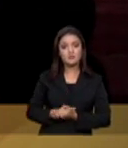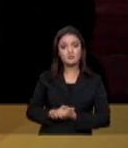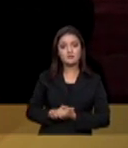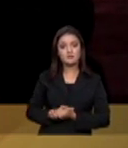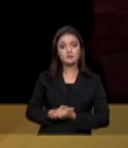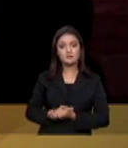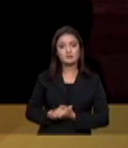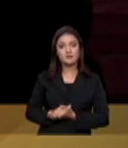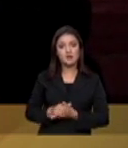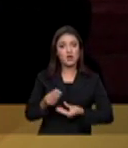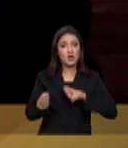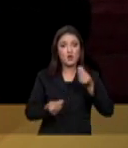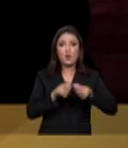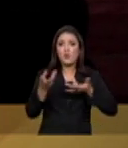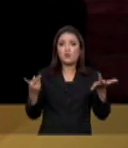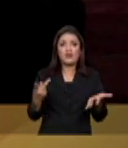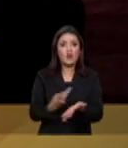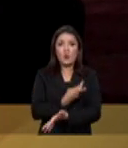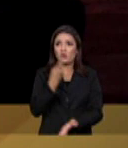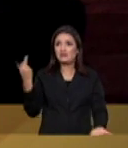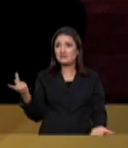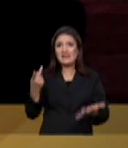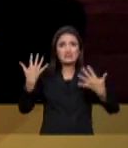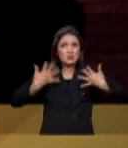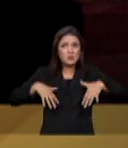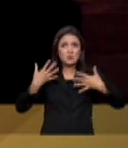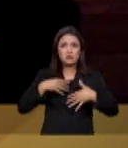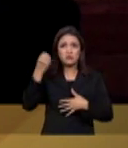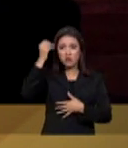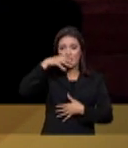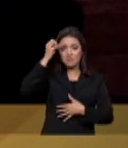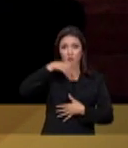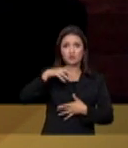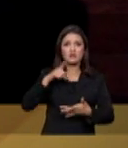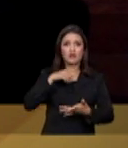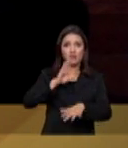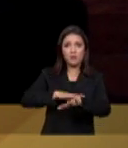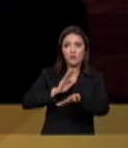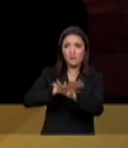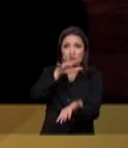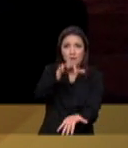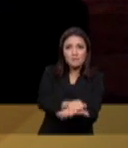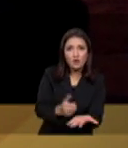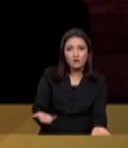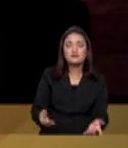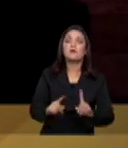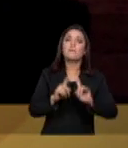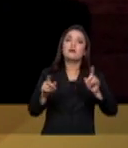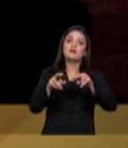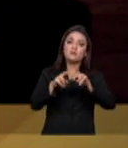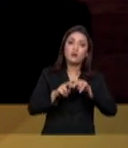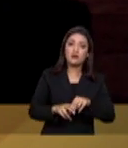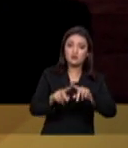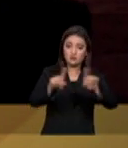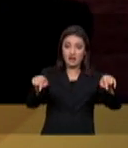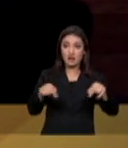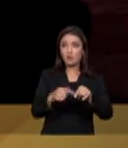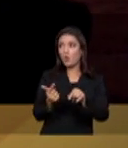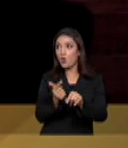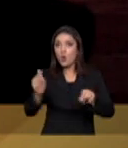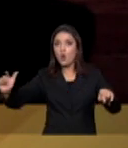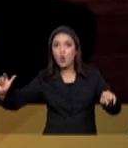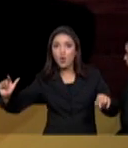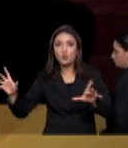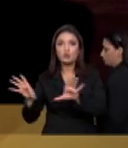os burro o ar turbação e sua posse entende ser legítima diante do apartamento da área por ter